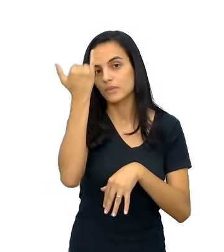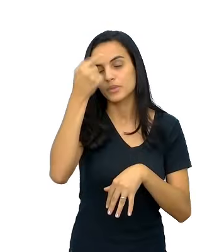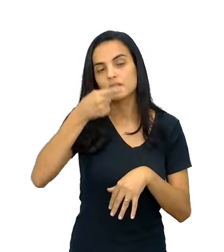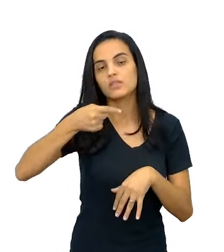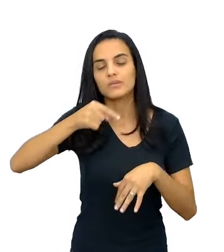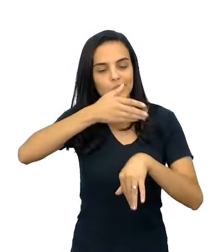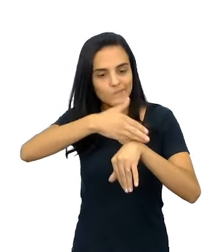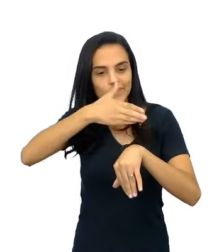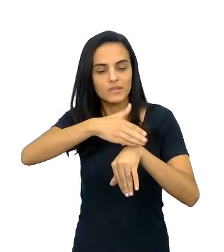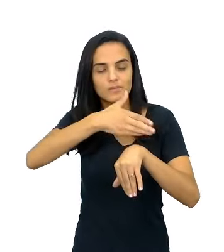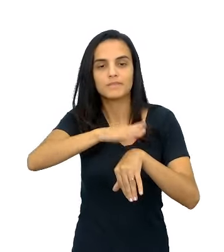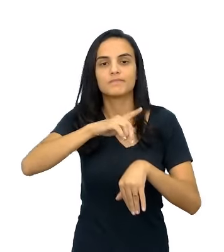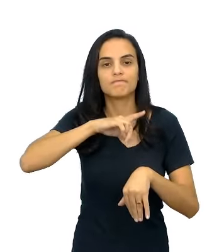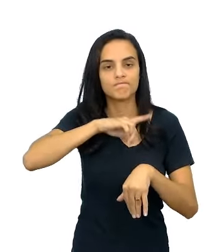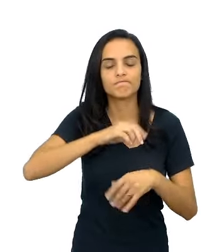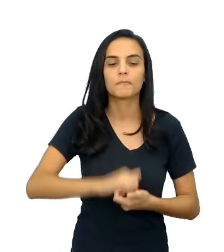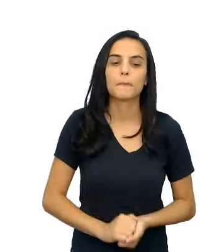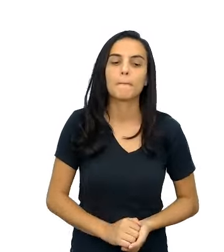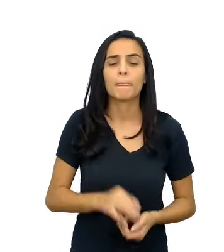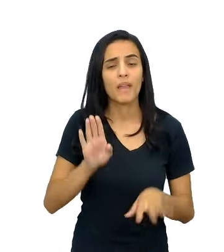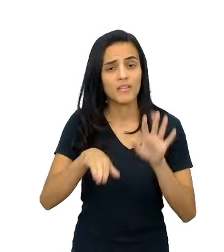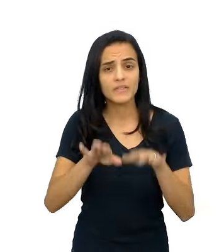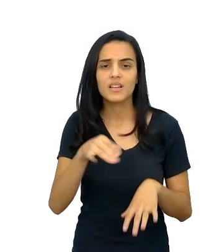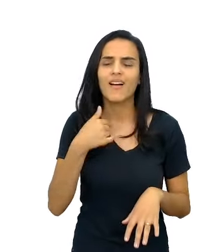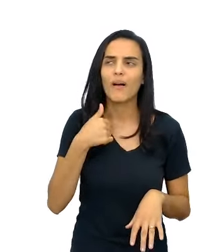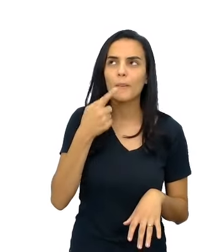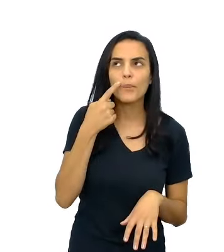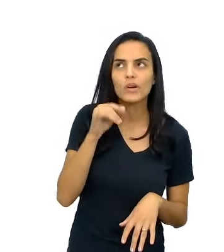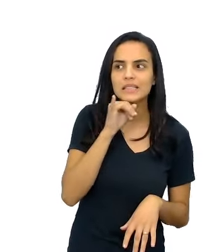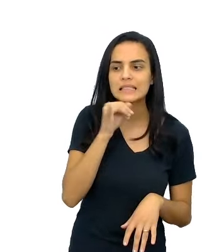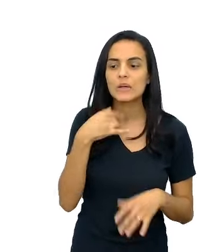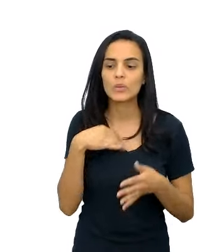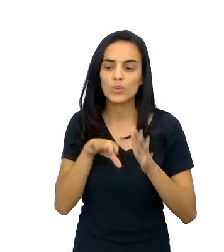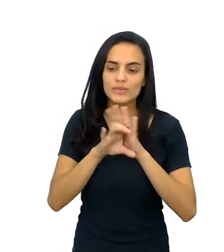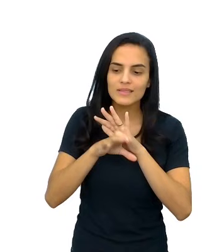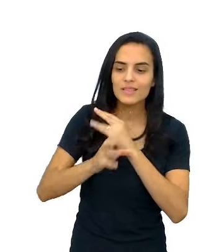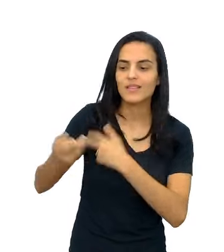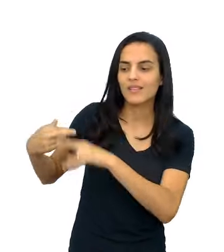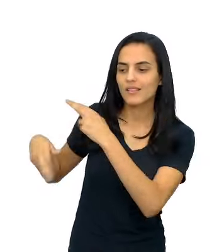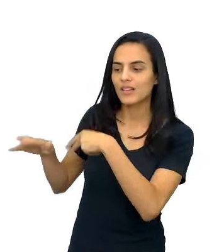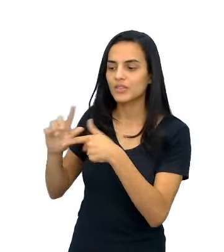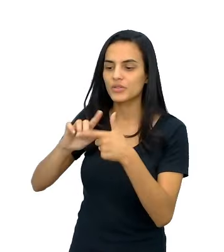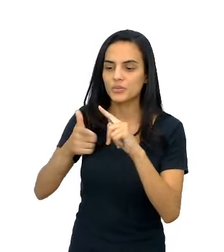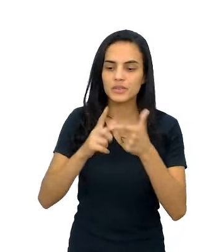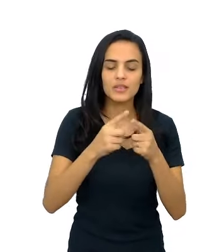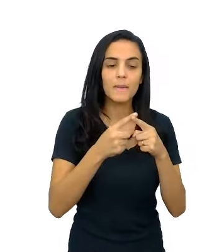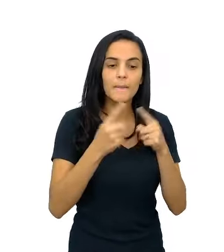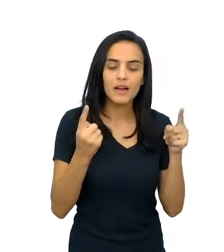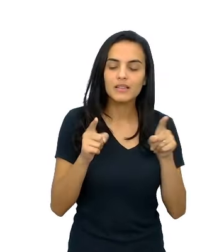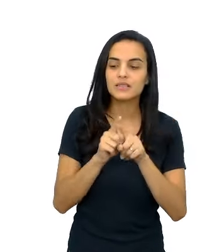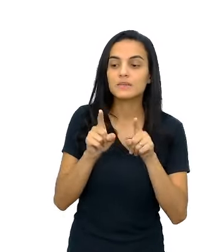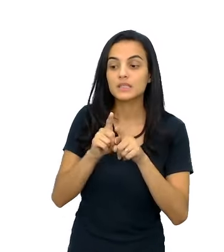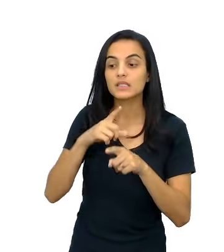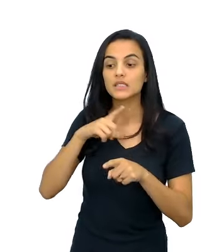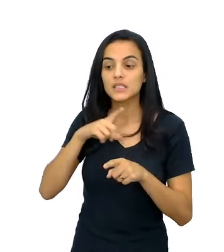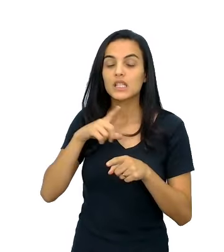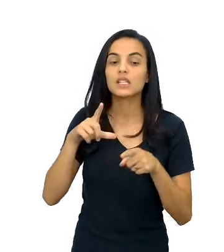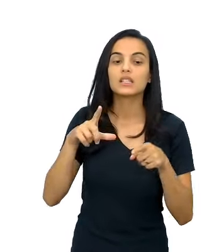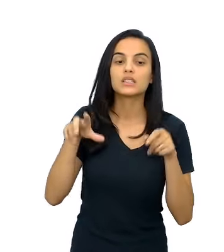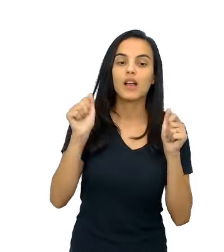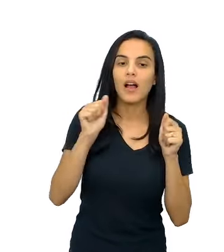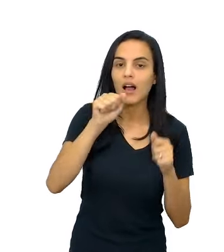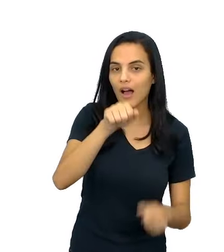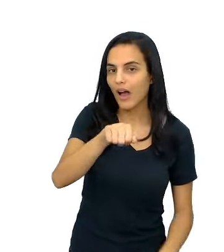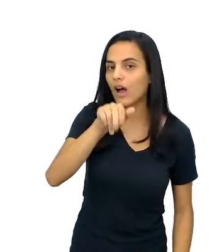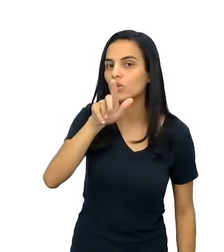exercício, assim, bem... Quando a gente, às vezes, fala, mas aqui tem um conceito relacionado à geometria, mas também tem a álgebra junto, né? A álgebra